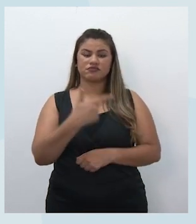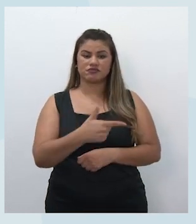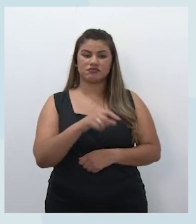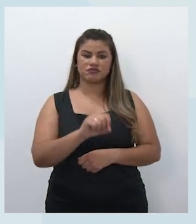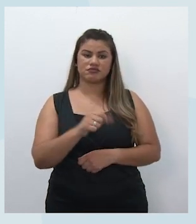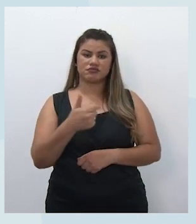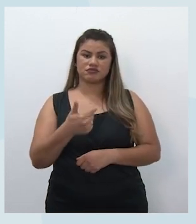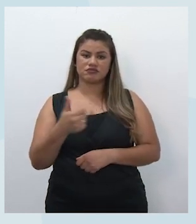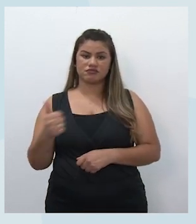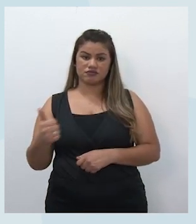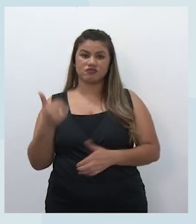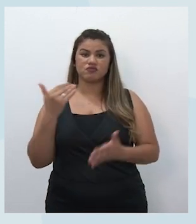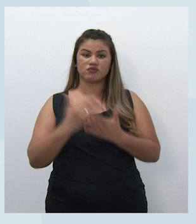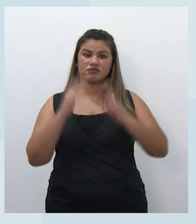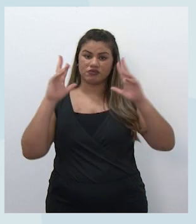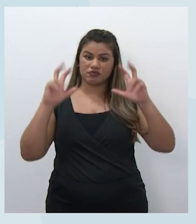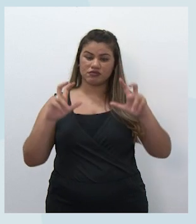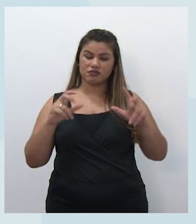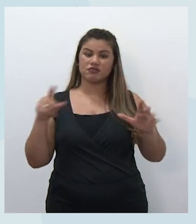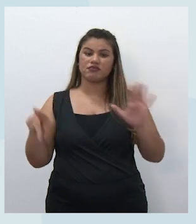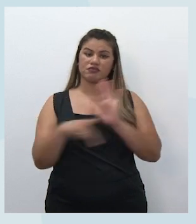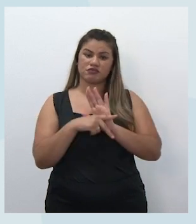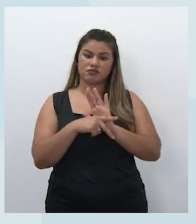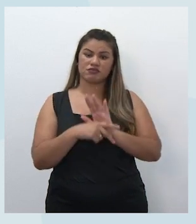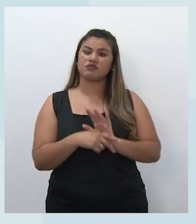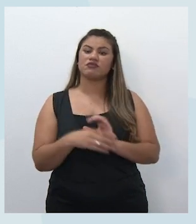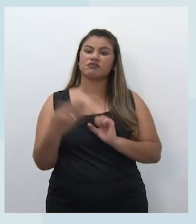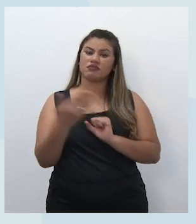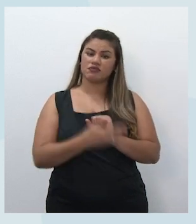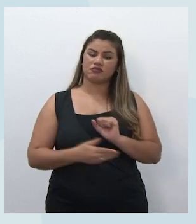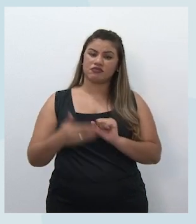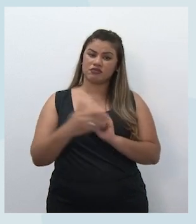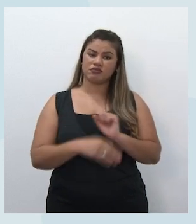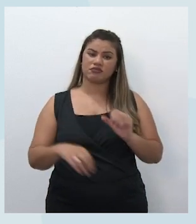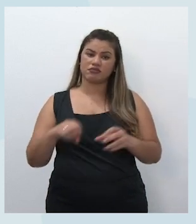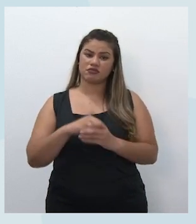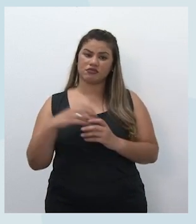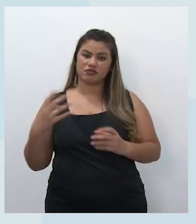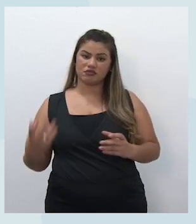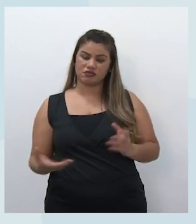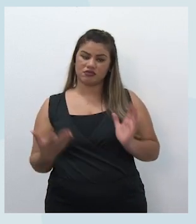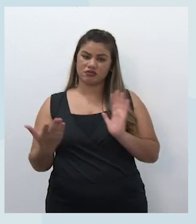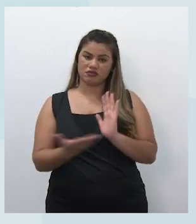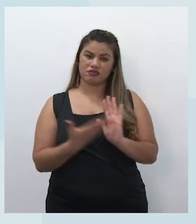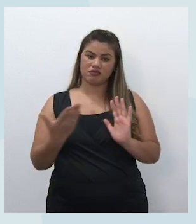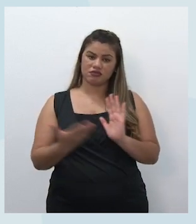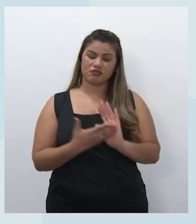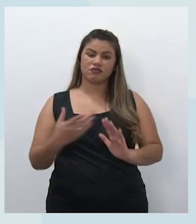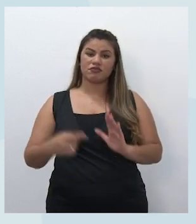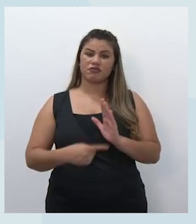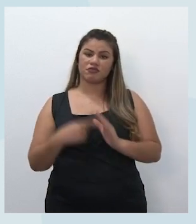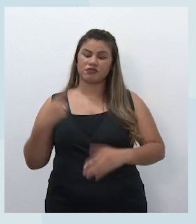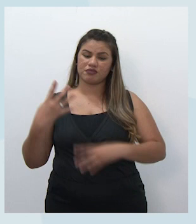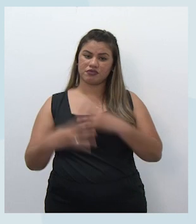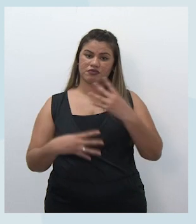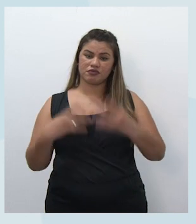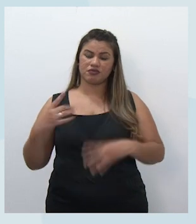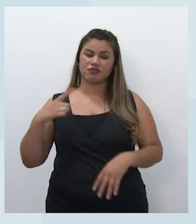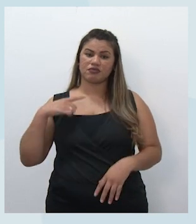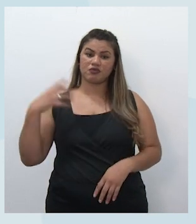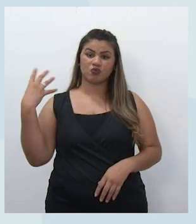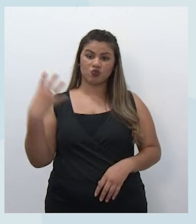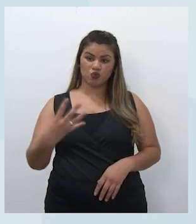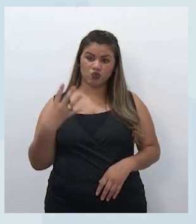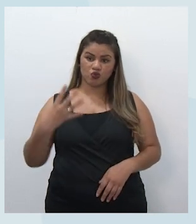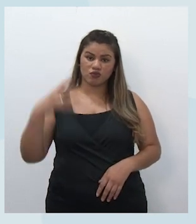tema. Então, para vocês terem uma ideia da estrutura do material, nós temos para o primeiro bimestre quatro grandes situações de aprendizagem,